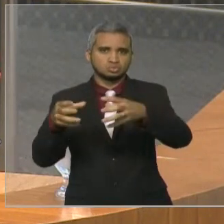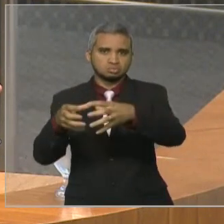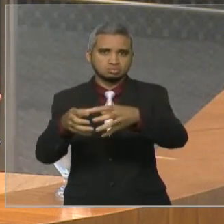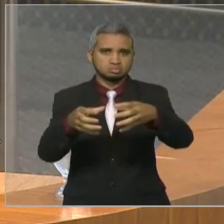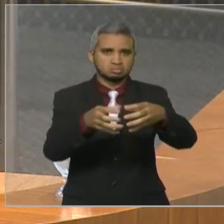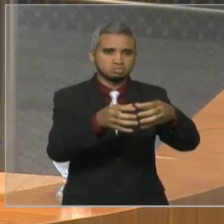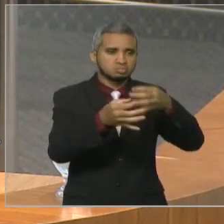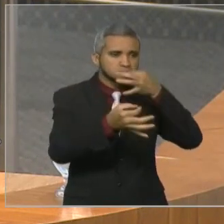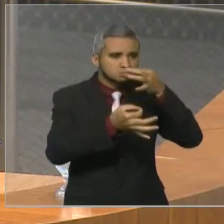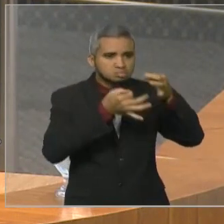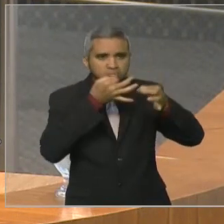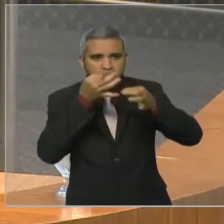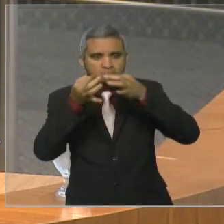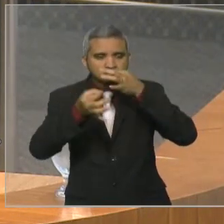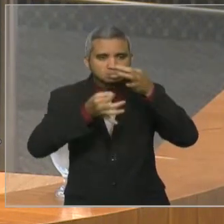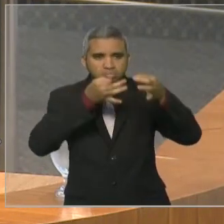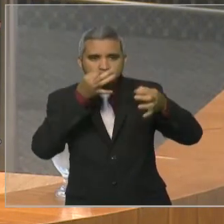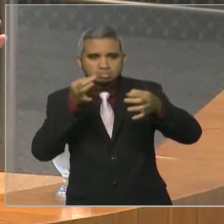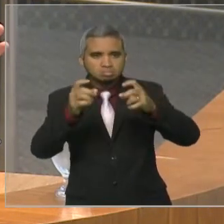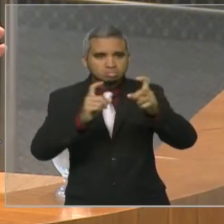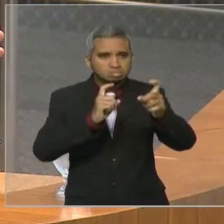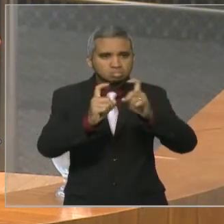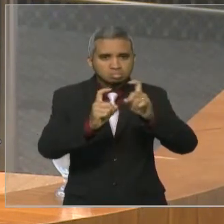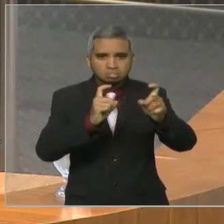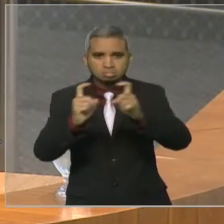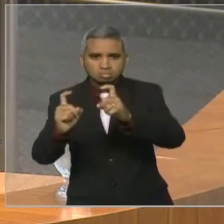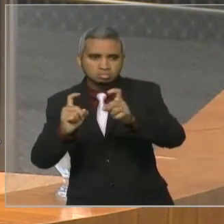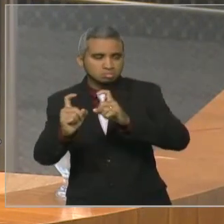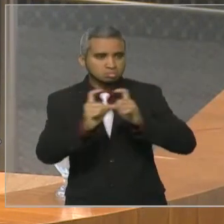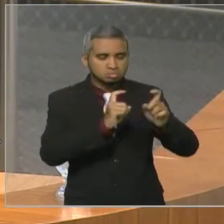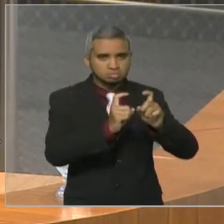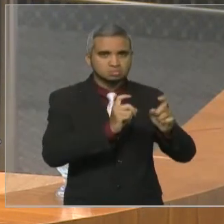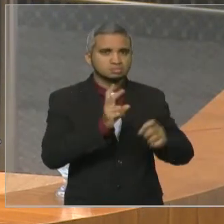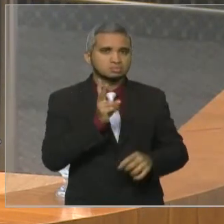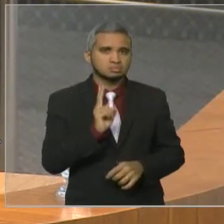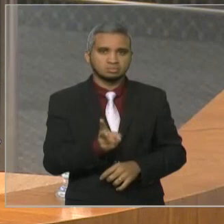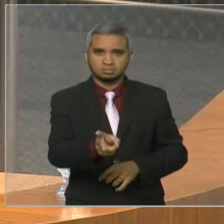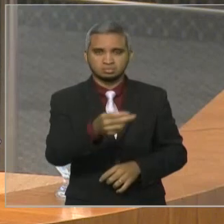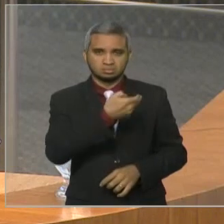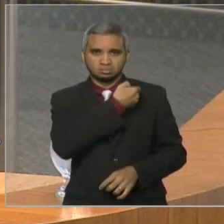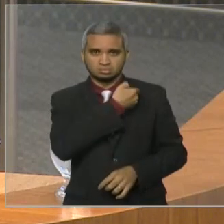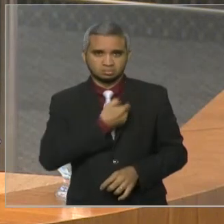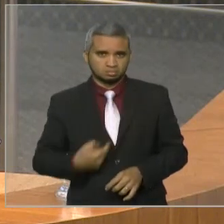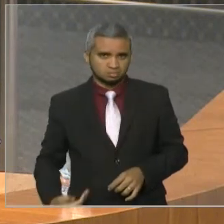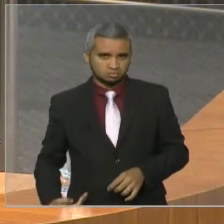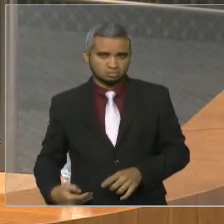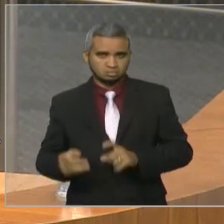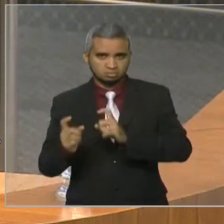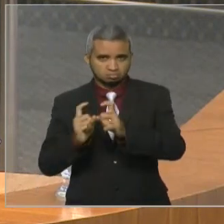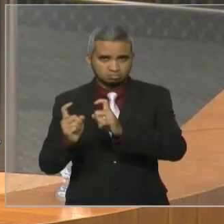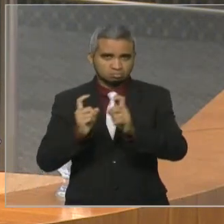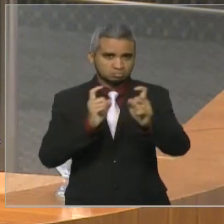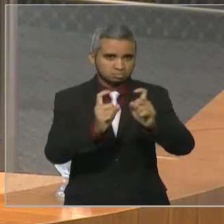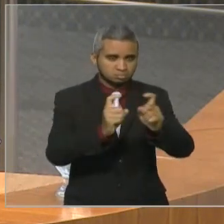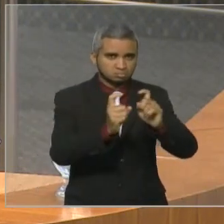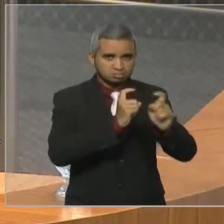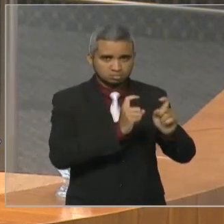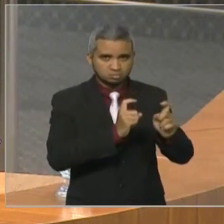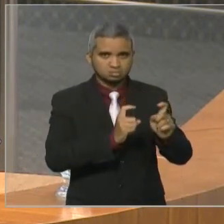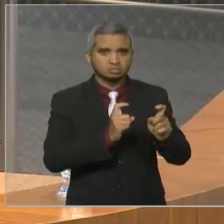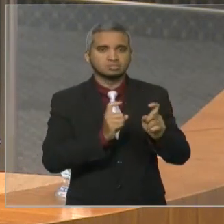para a população do Maranhão. E sempre foi essa a pauta do governo. O governo que abre quase 8